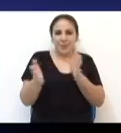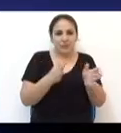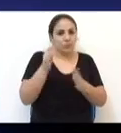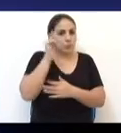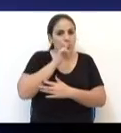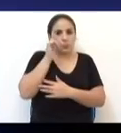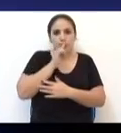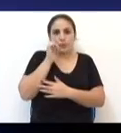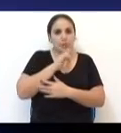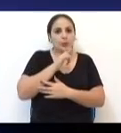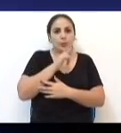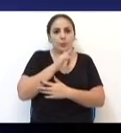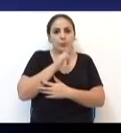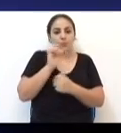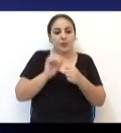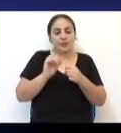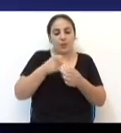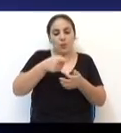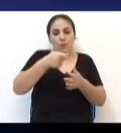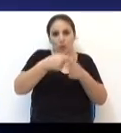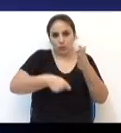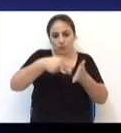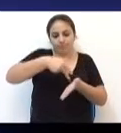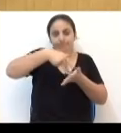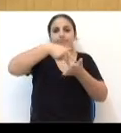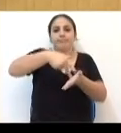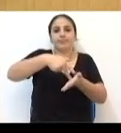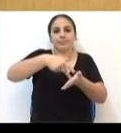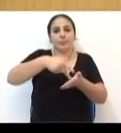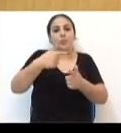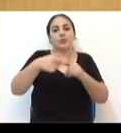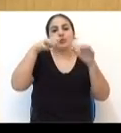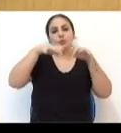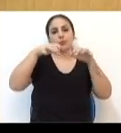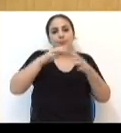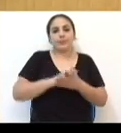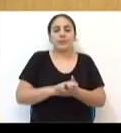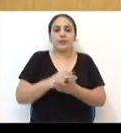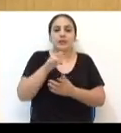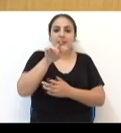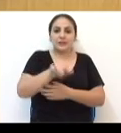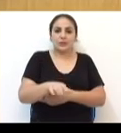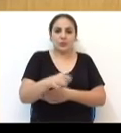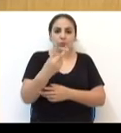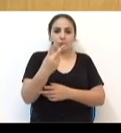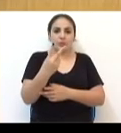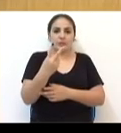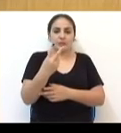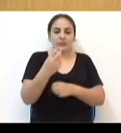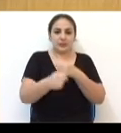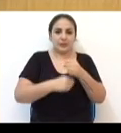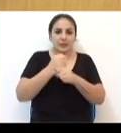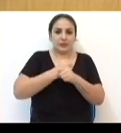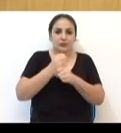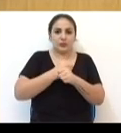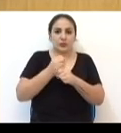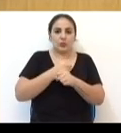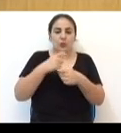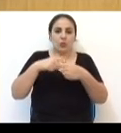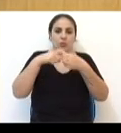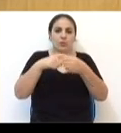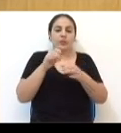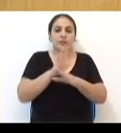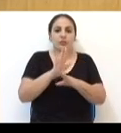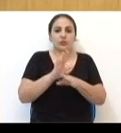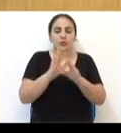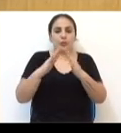conseguiu botar autor em cima do palco por causa da chuva. Foi renovado por mais 2 anos o convênio de auxílio moradia